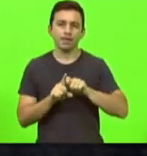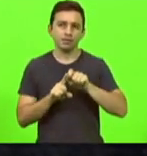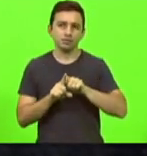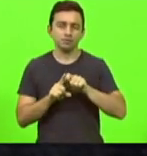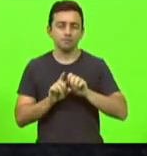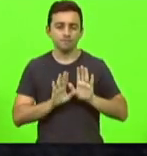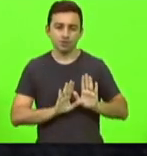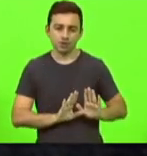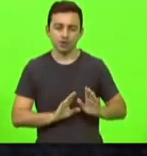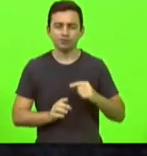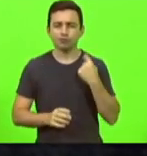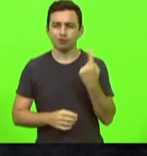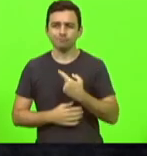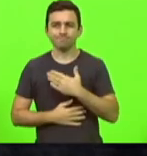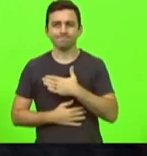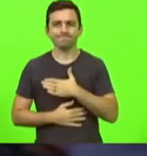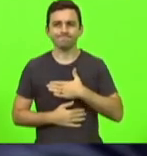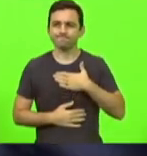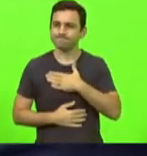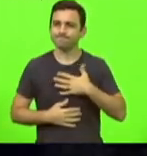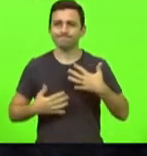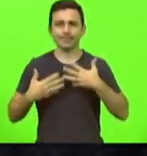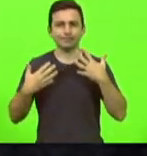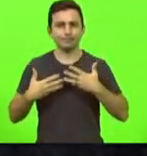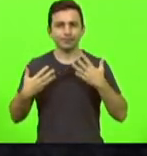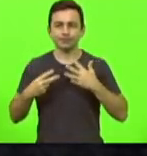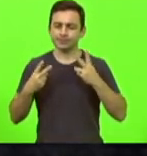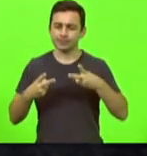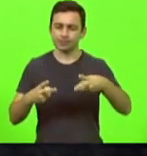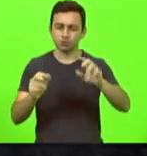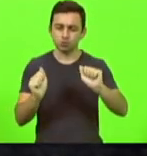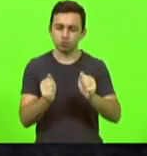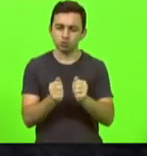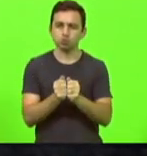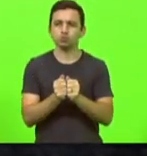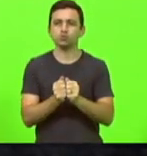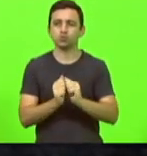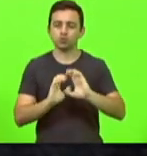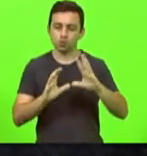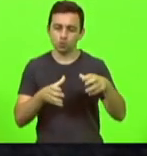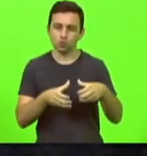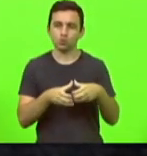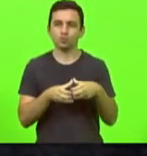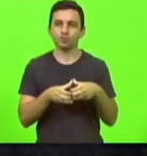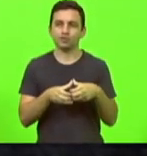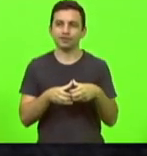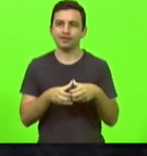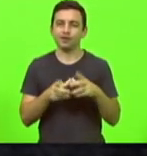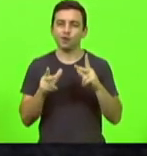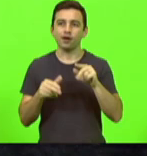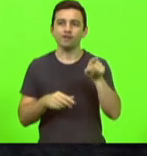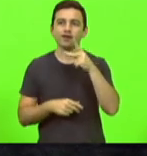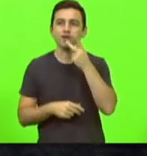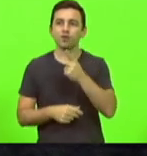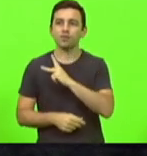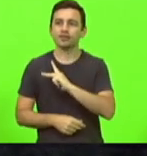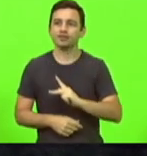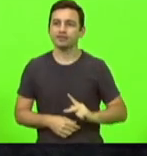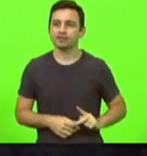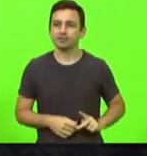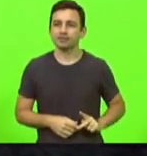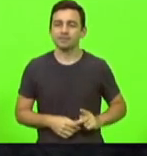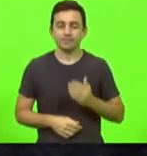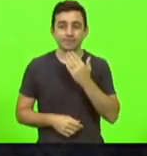para nós foi o motivo de muita alegria fazer parte desta mesa Como disse já o agora Presidente é